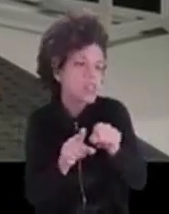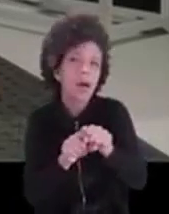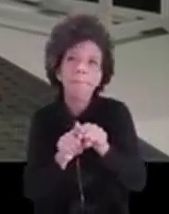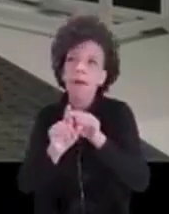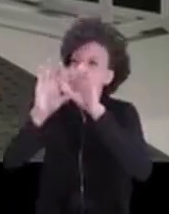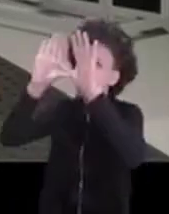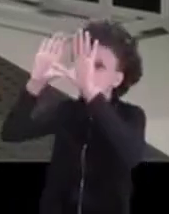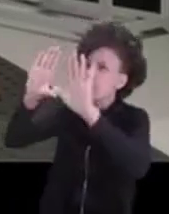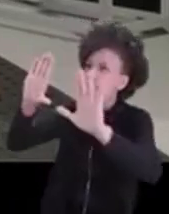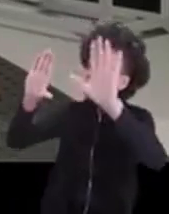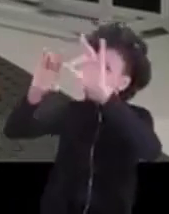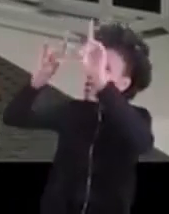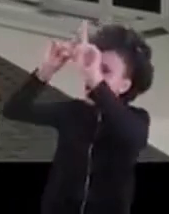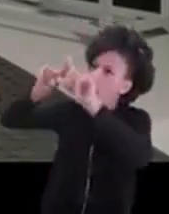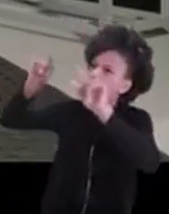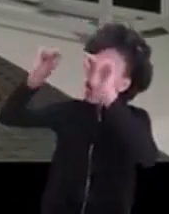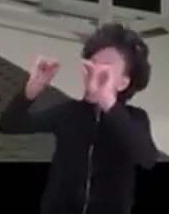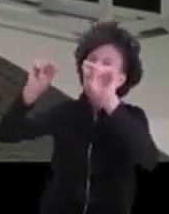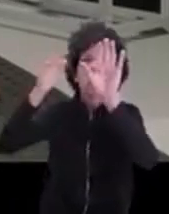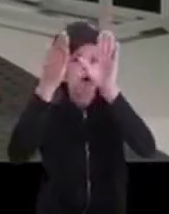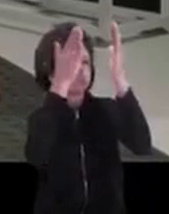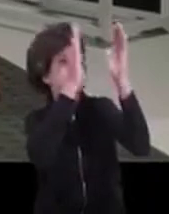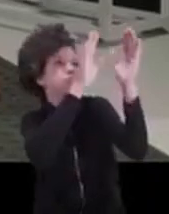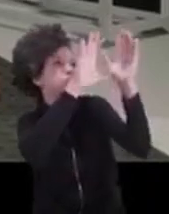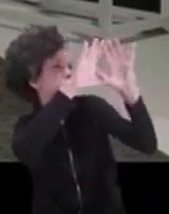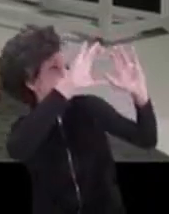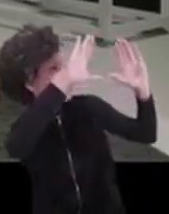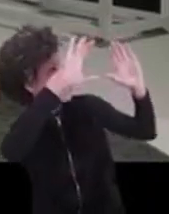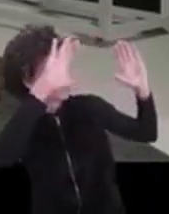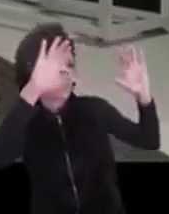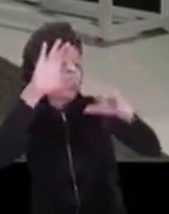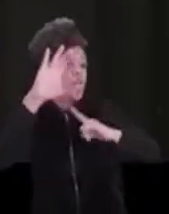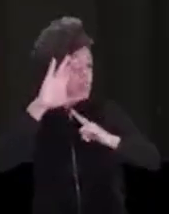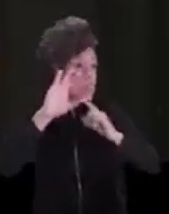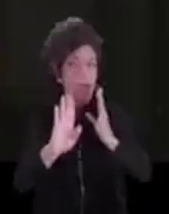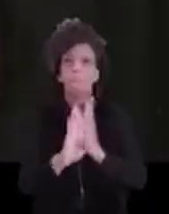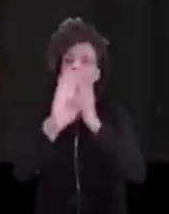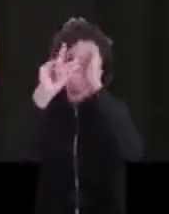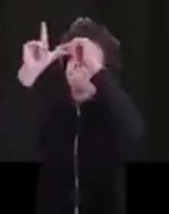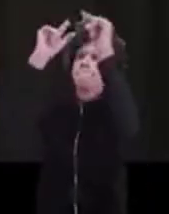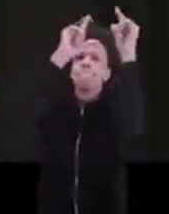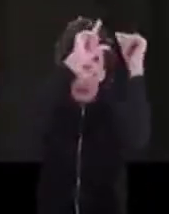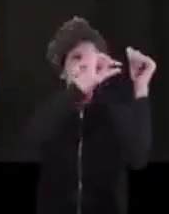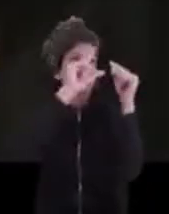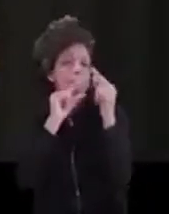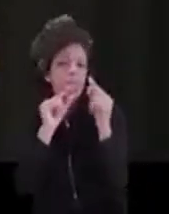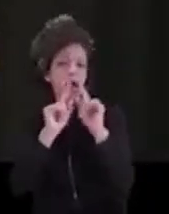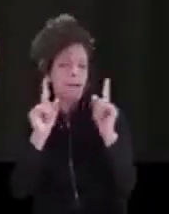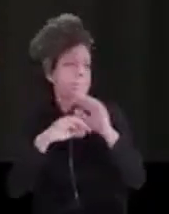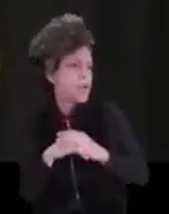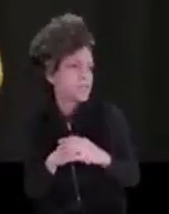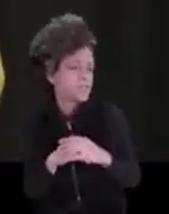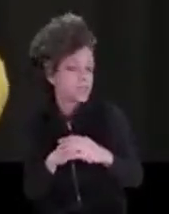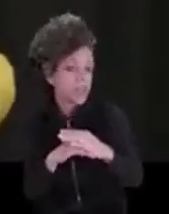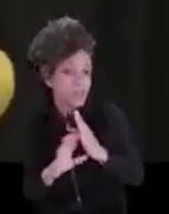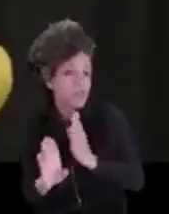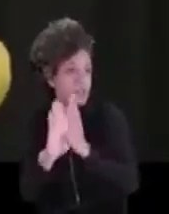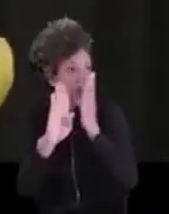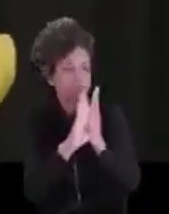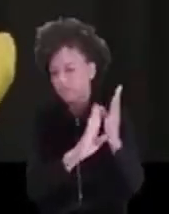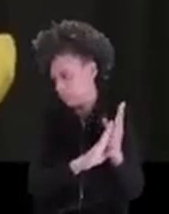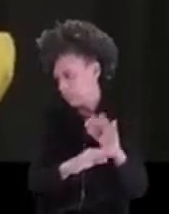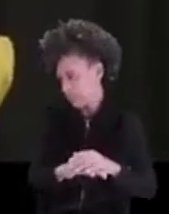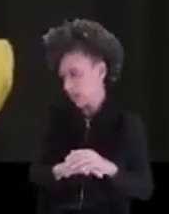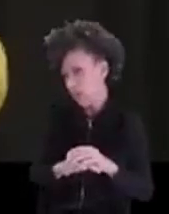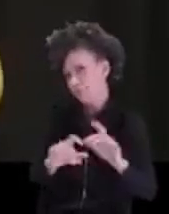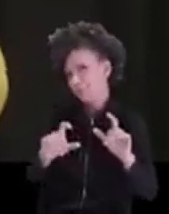da lua aí vamos lá nós fato não sei que depende descobre que tomar galáxia que tem uma outra galáxia da galáxia E aí eu vou parar